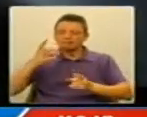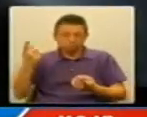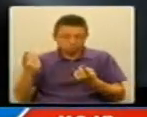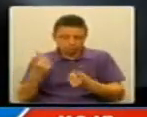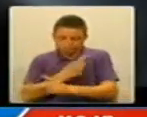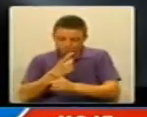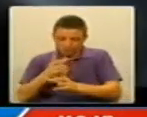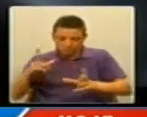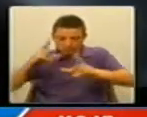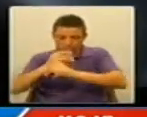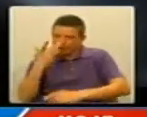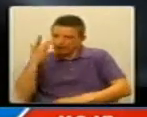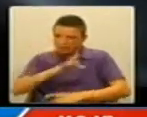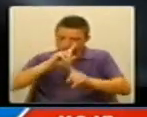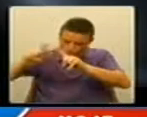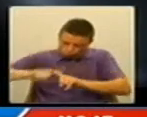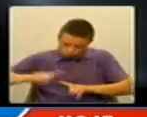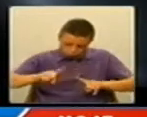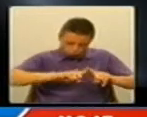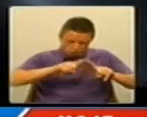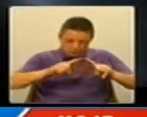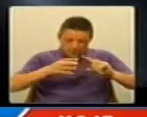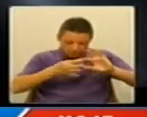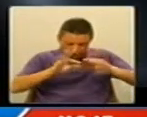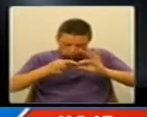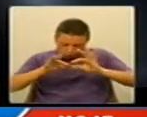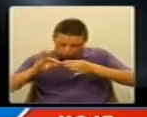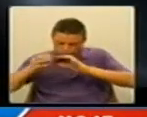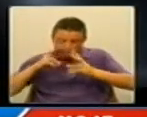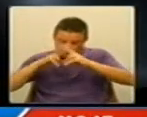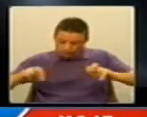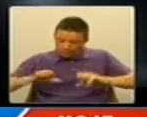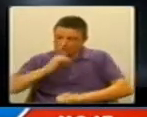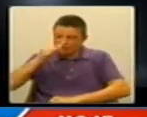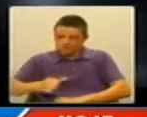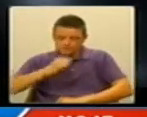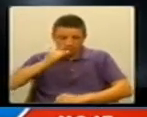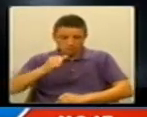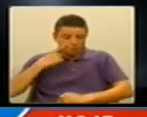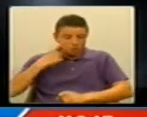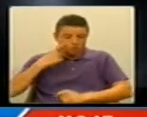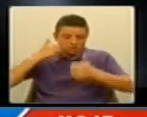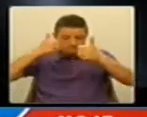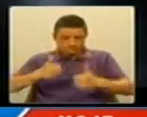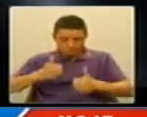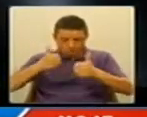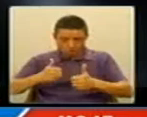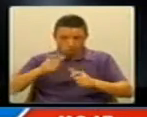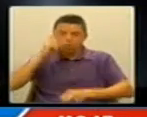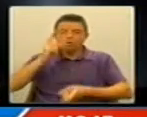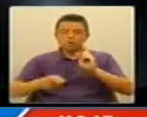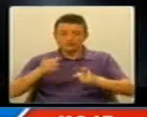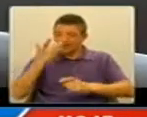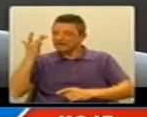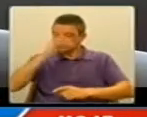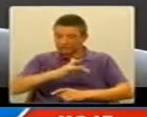novo conjunto de partículas que nunca foi descoberto. Há quem diga que nós temos que conhecer melhor a gravidade para perceber o que é esta matéria negra.